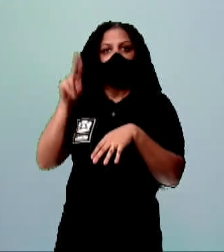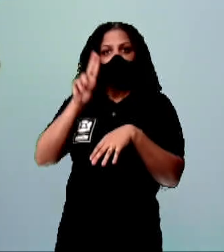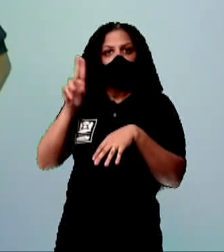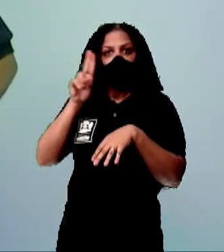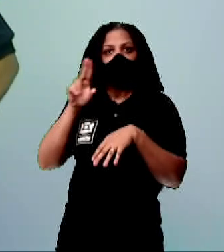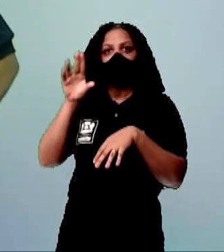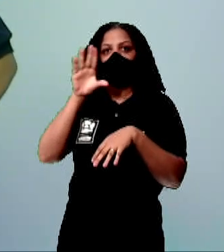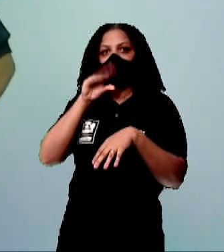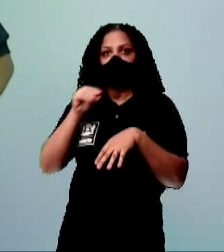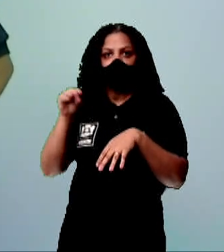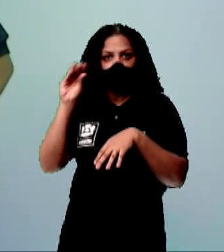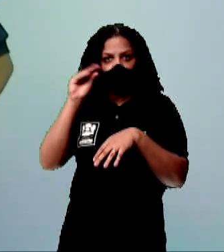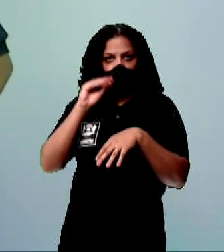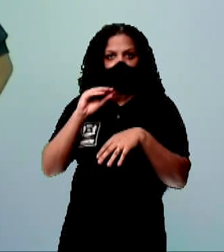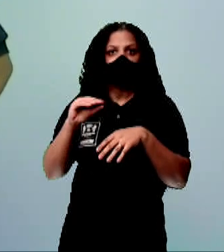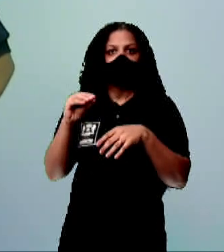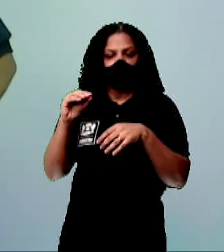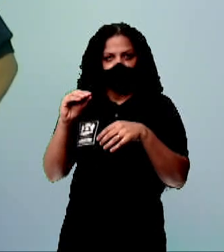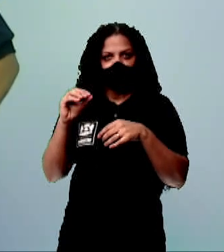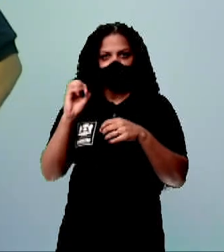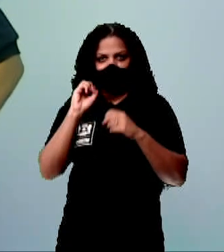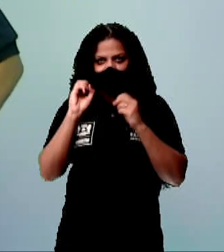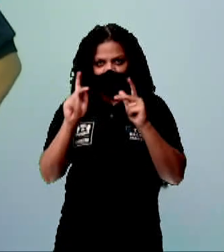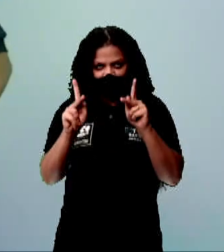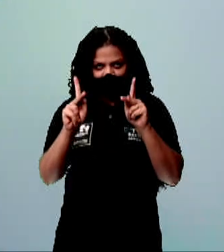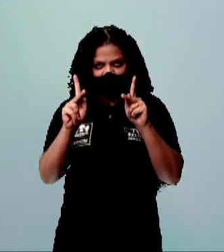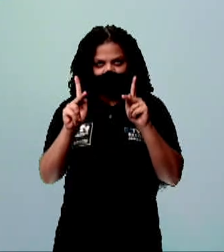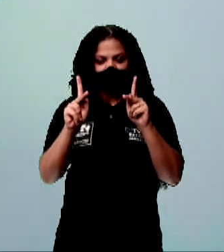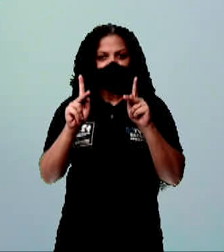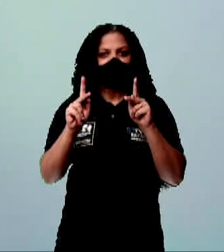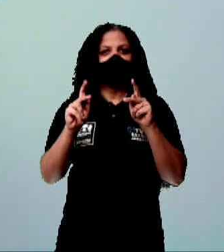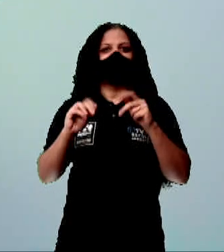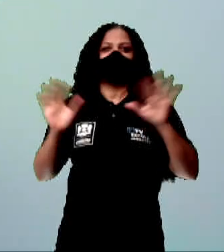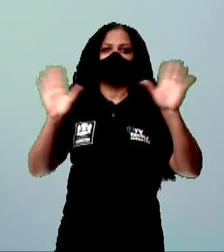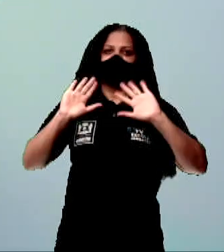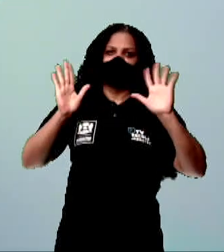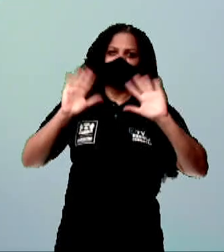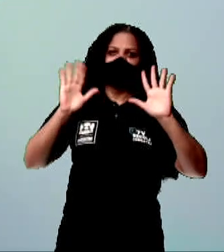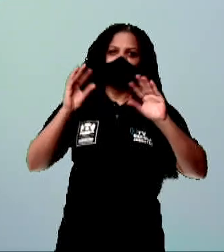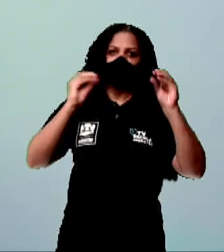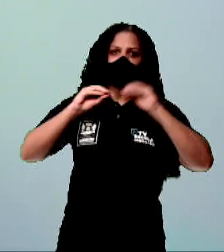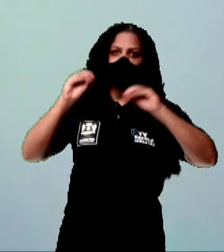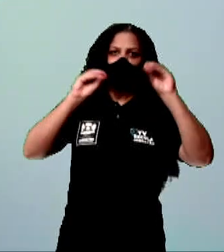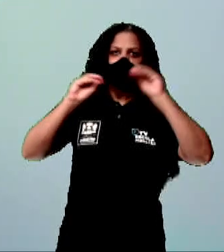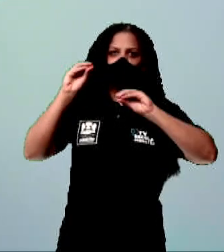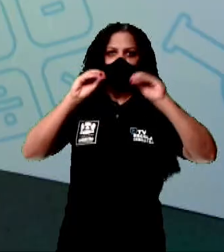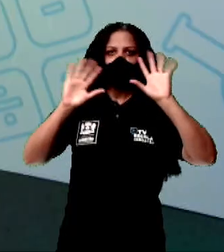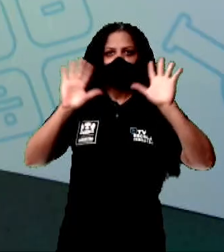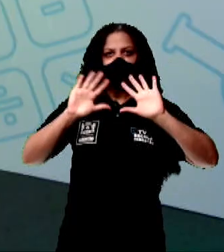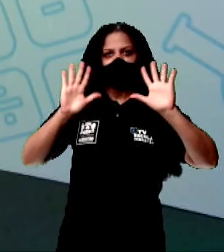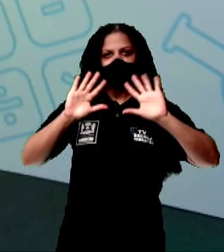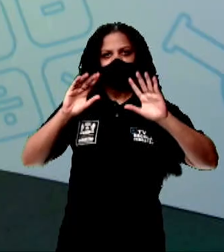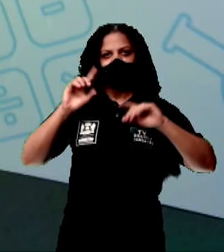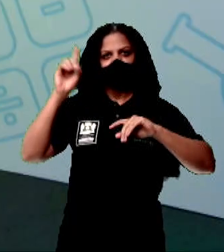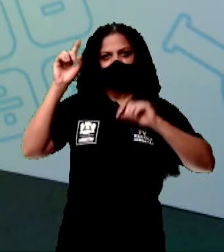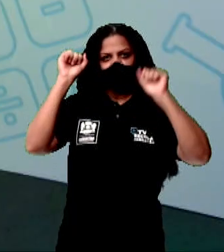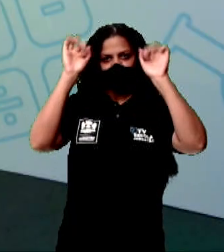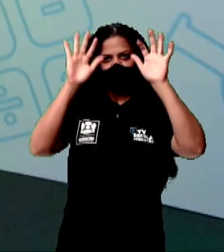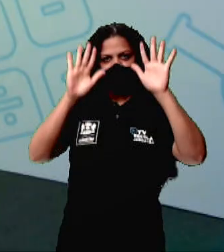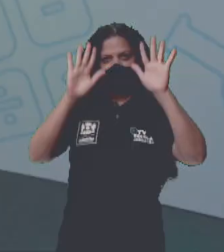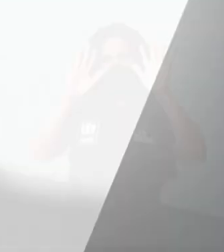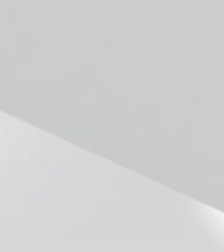do consumidor, certo, gente? E aí eu vou ficando por aqui. Um beijo no coração de vocês, fiquem com Deus.